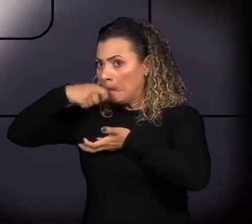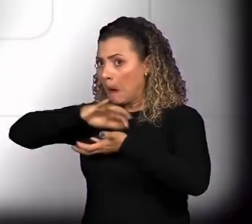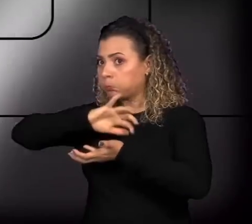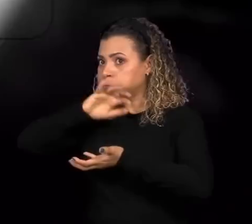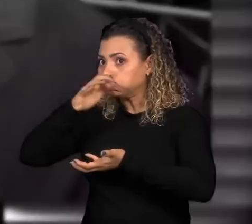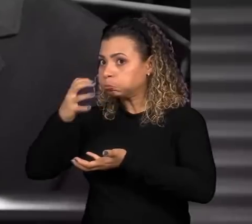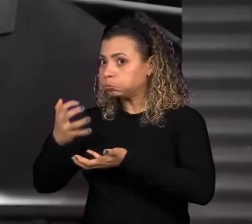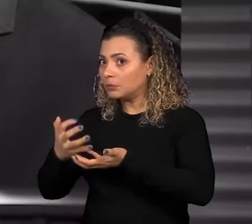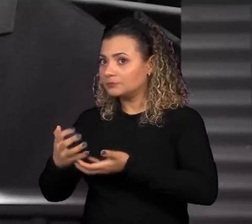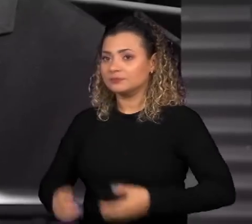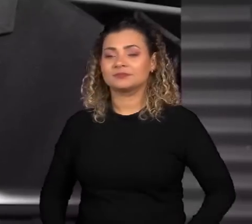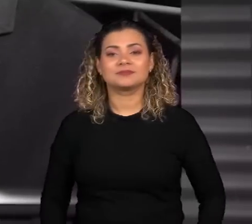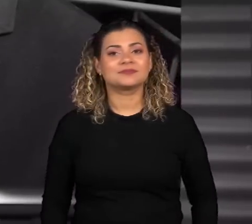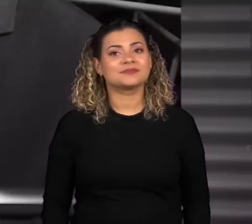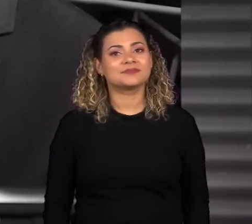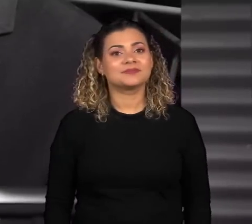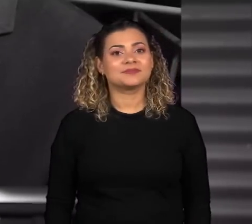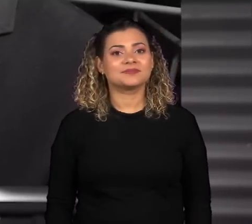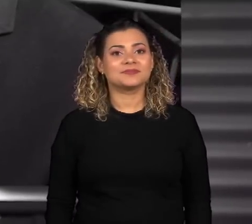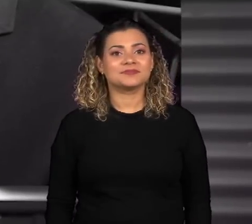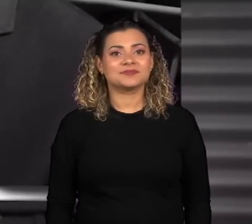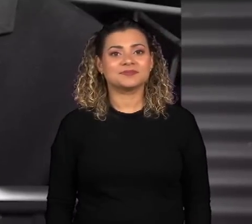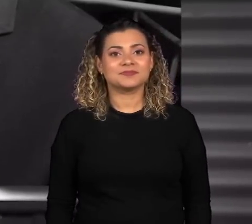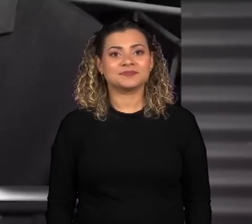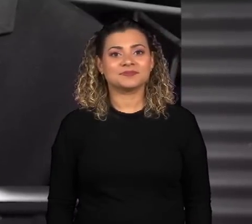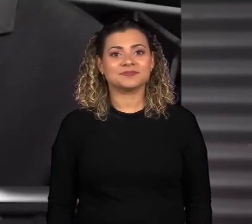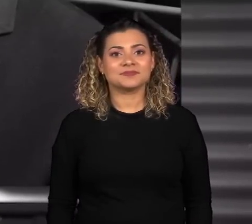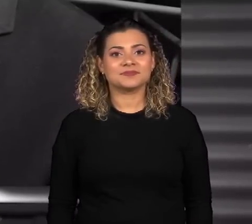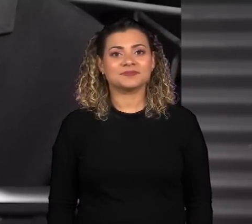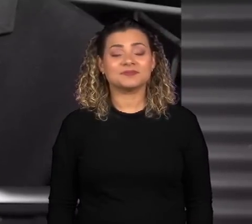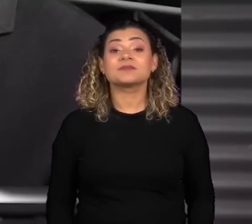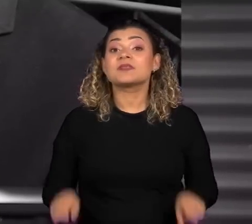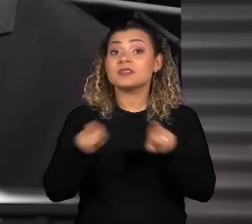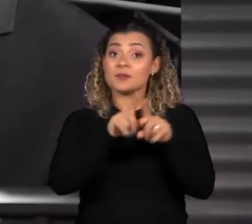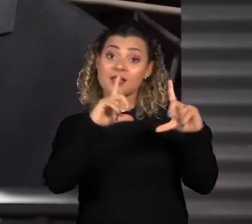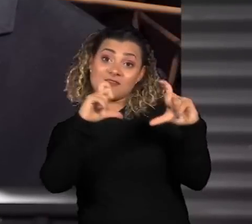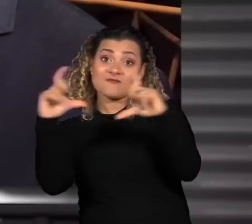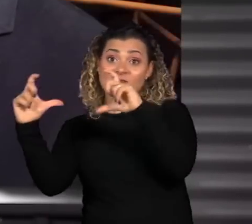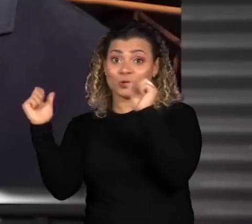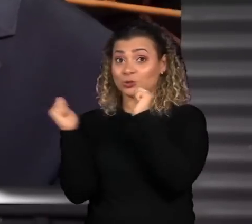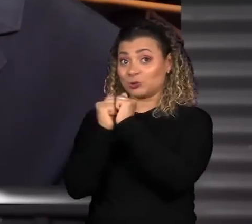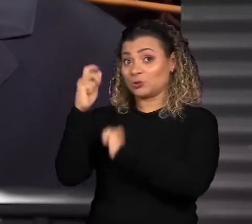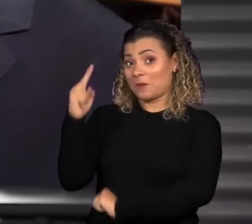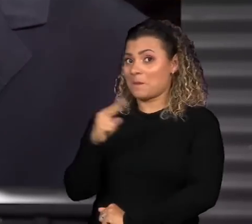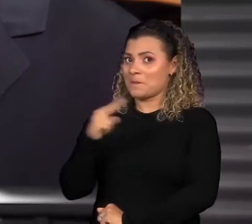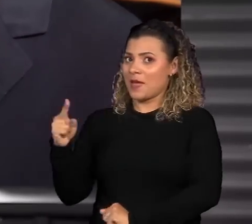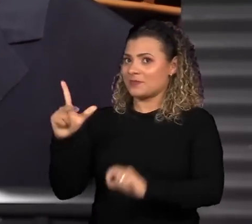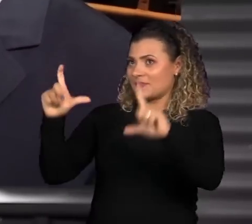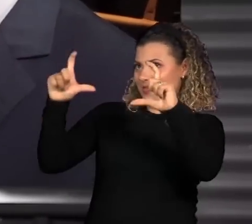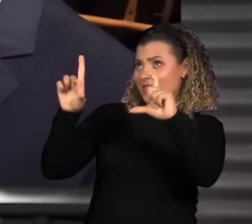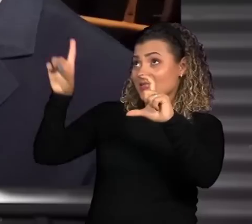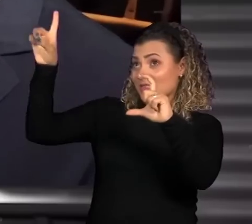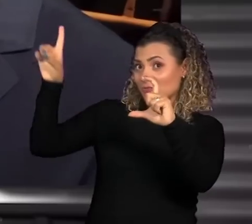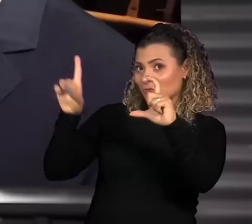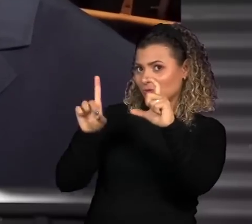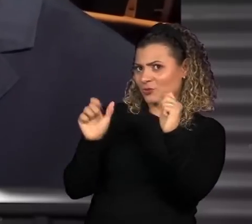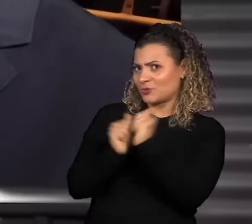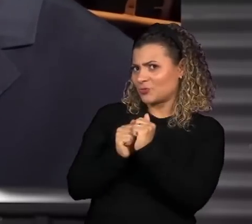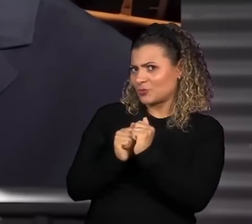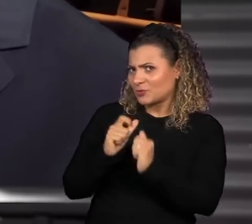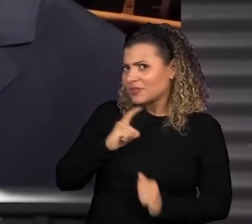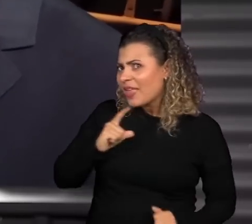pesado aí para mim, não? Isso eu conto no meu confessionário. E quando a gente tira selfie com o padre, Deus aparece na foto?